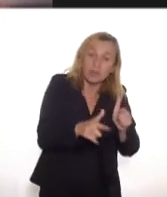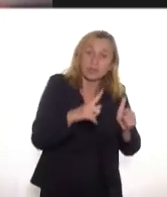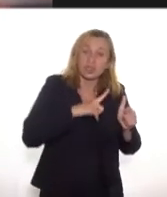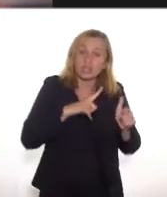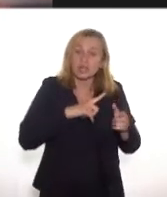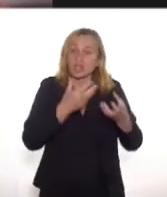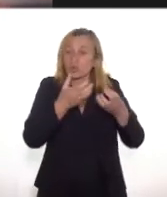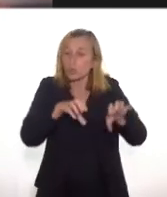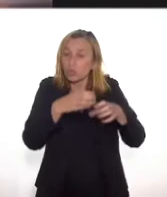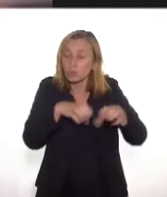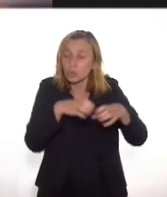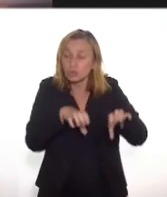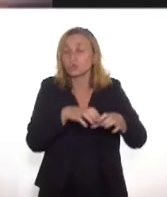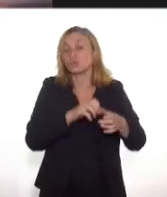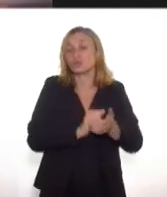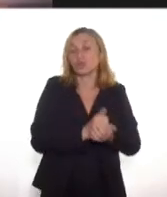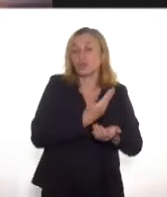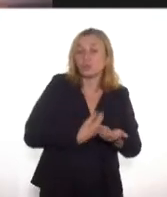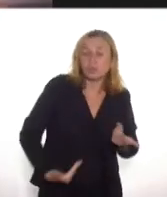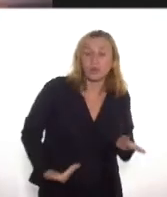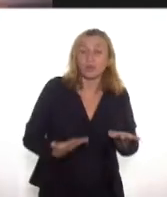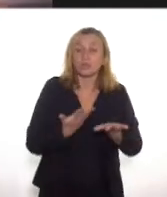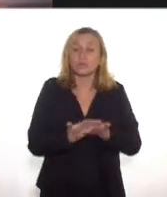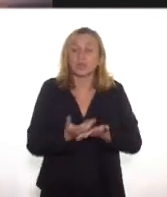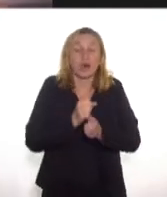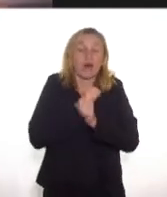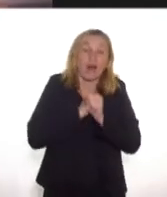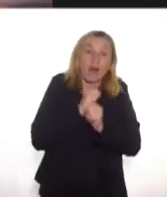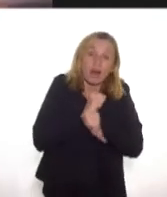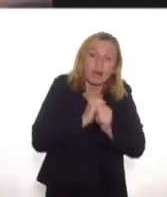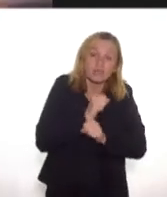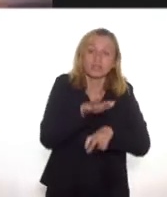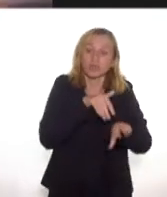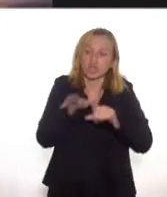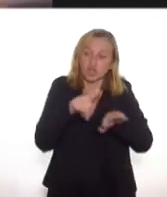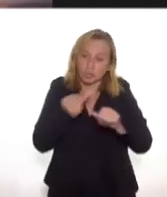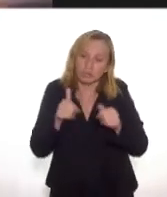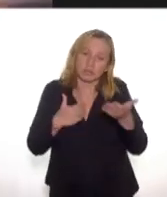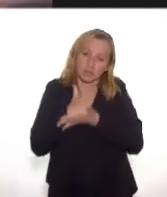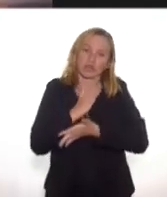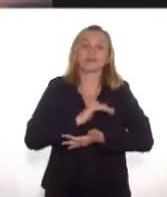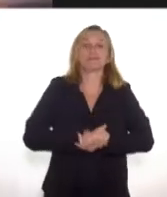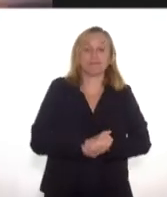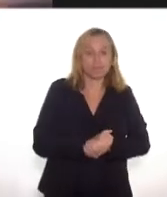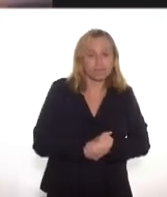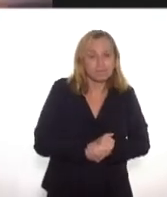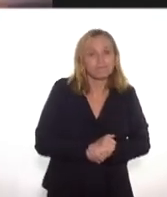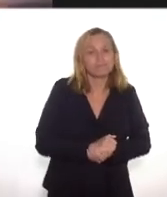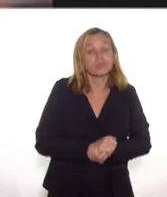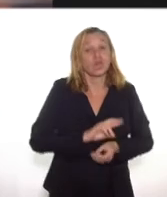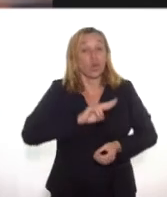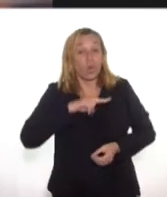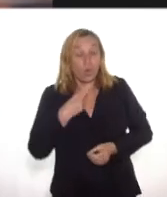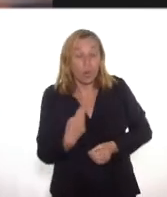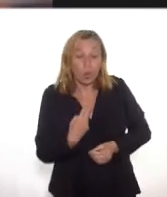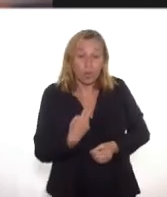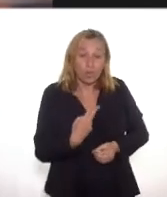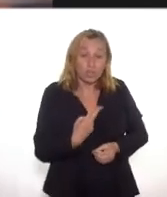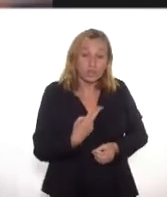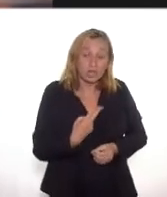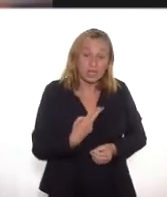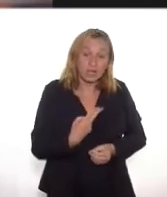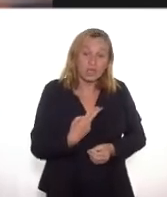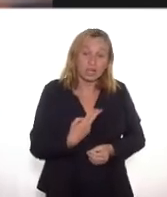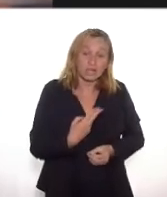promover concursos públicos, levar anos para chamar os aprovados, ou até mesmo deixar o certame